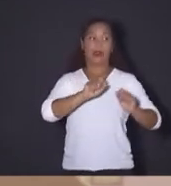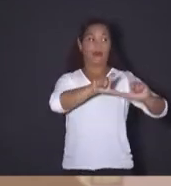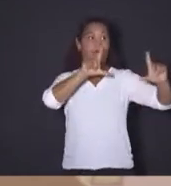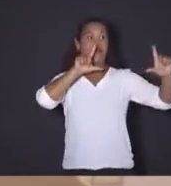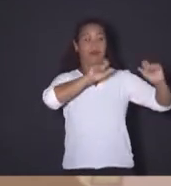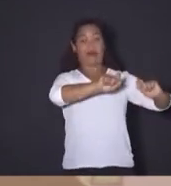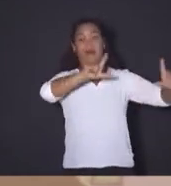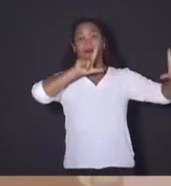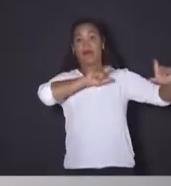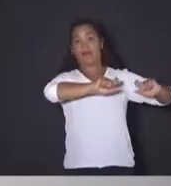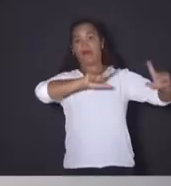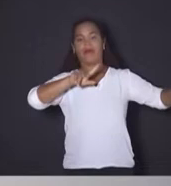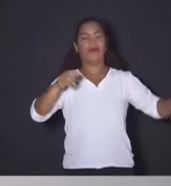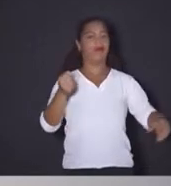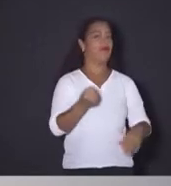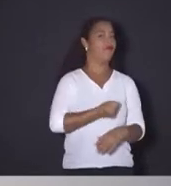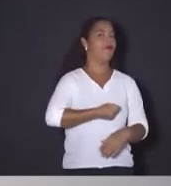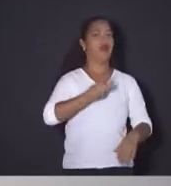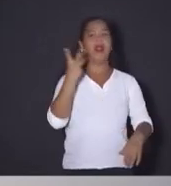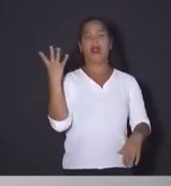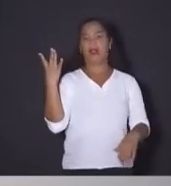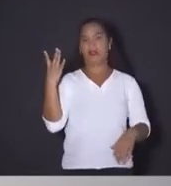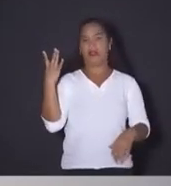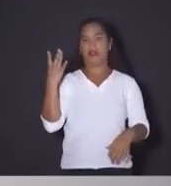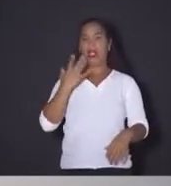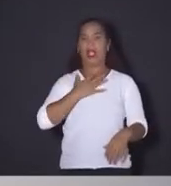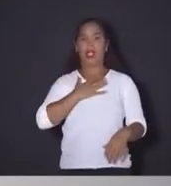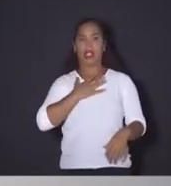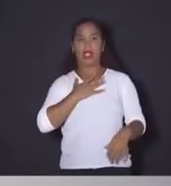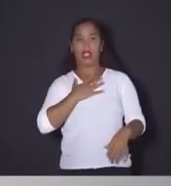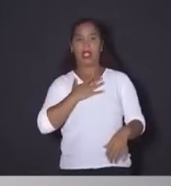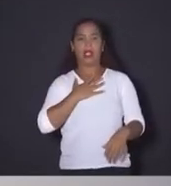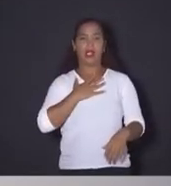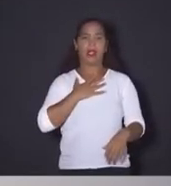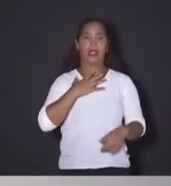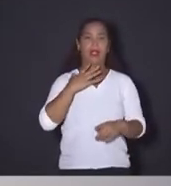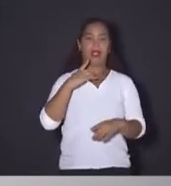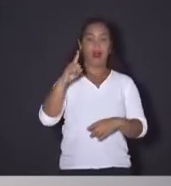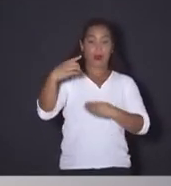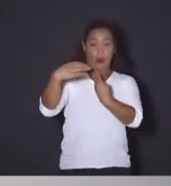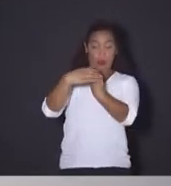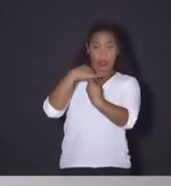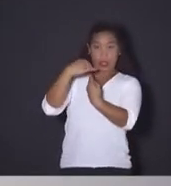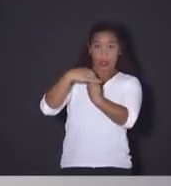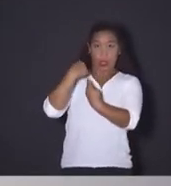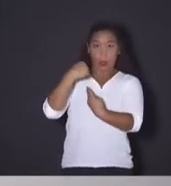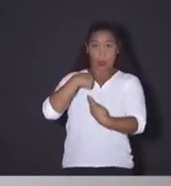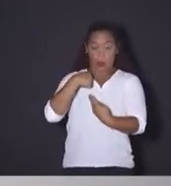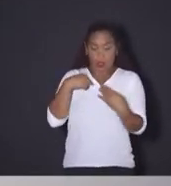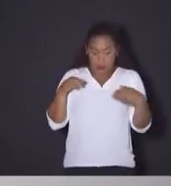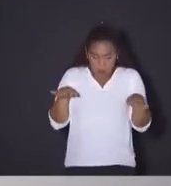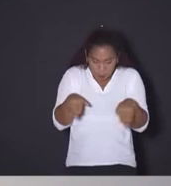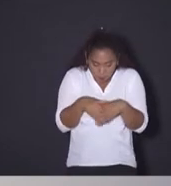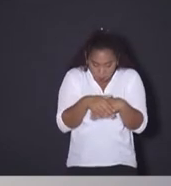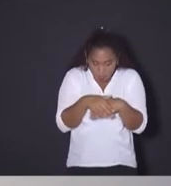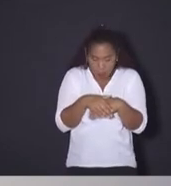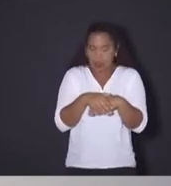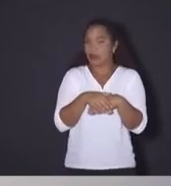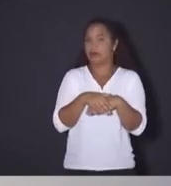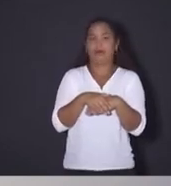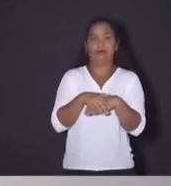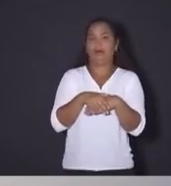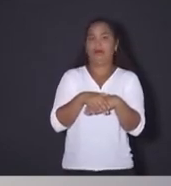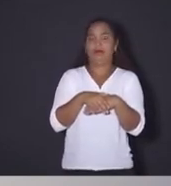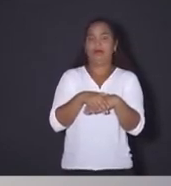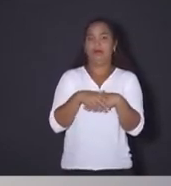né não é normal se sente refém de seu orientador não é normal eu